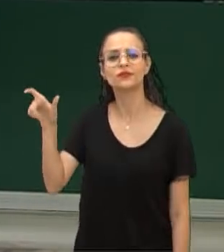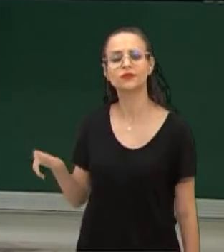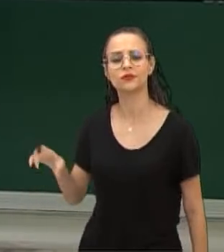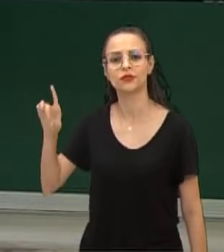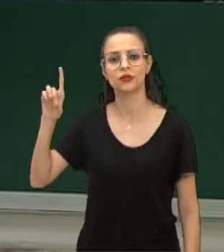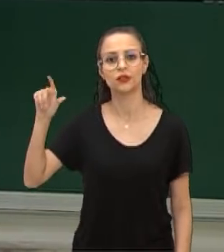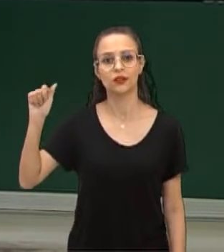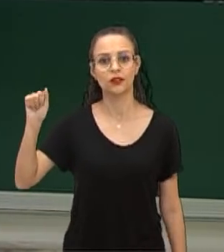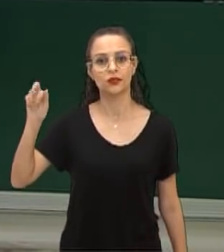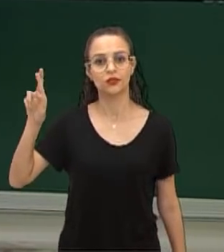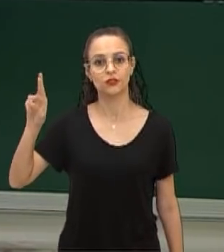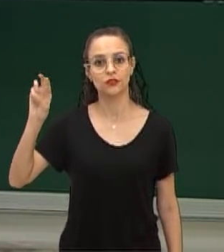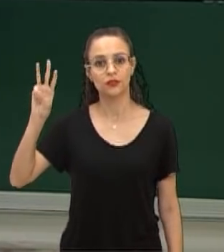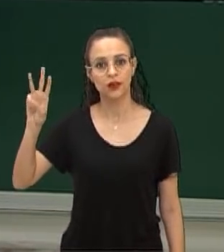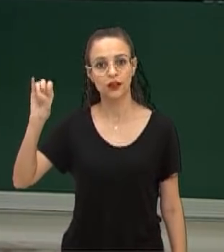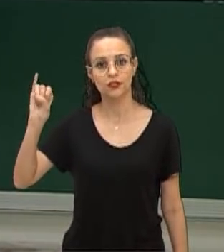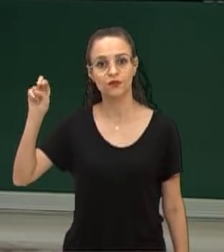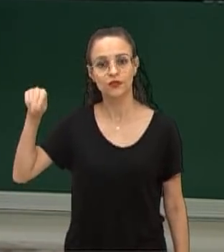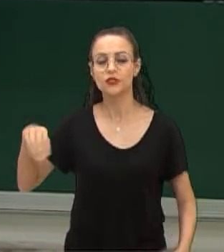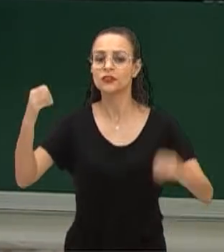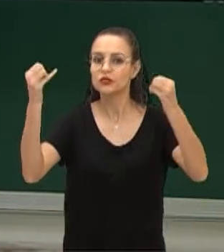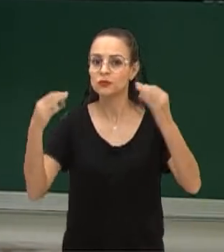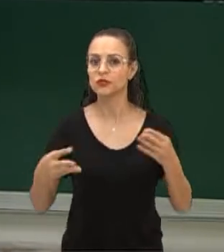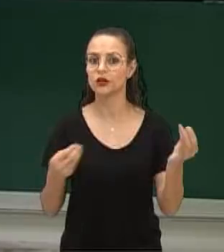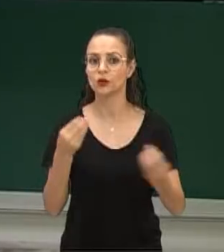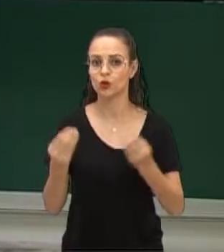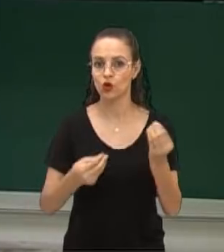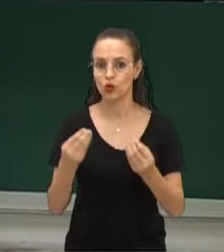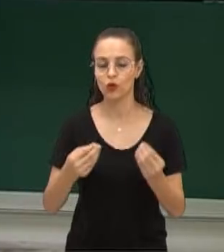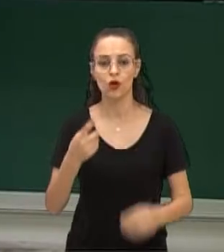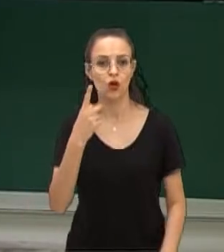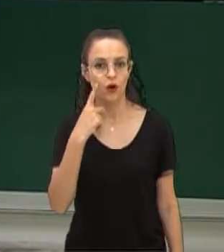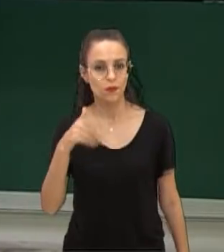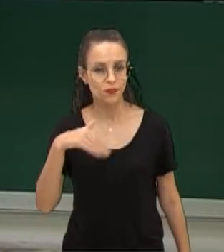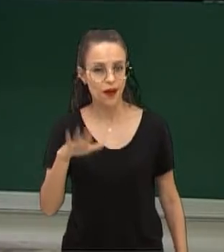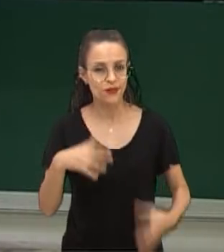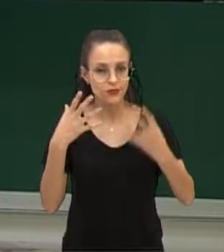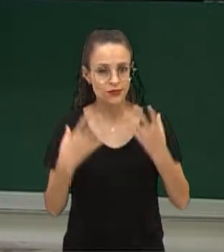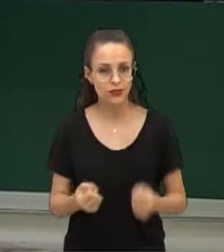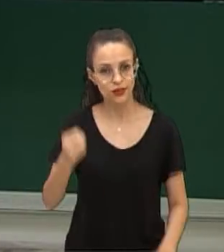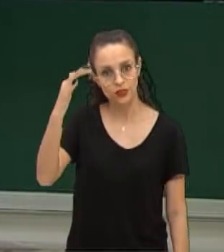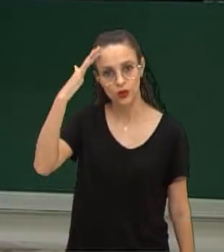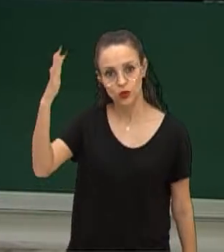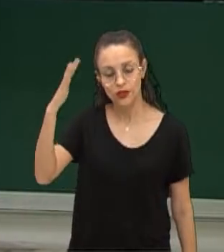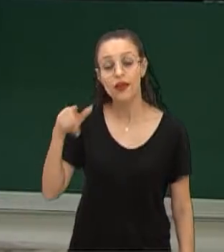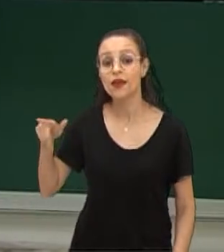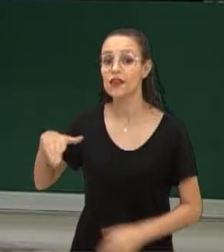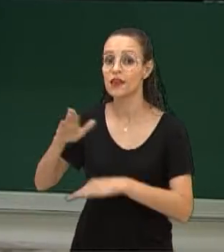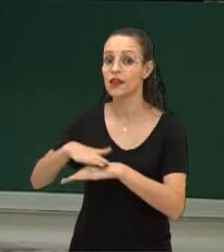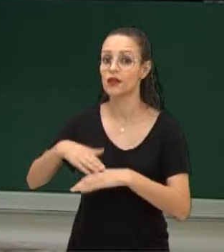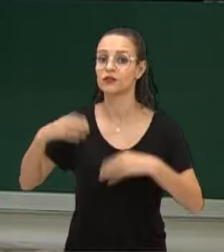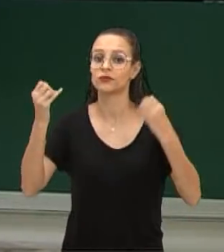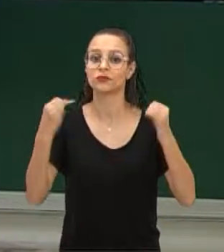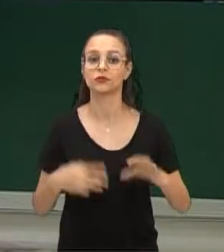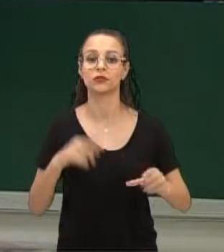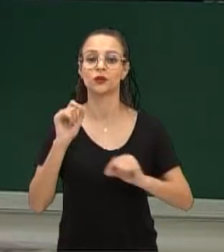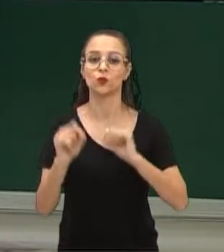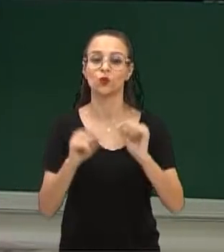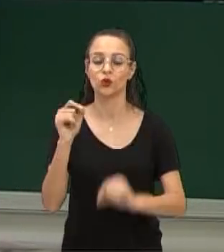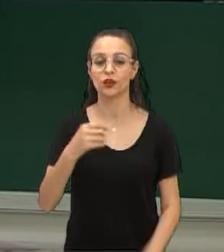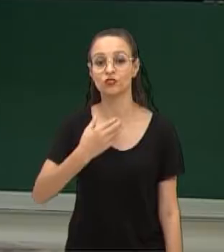explicava? Bom, tem várias teorias que dizem como que o Darwin explicava. A mais aceita é a seguinte, o Darwin diz que